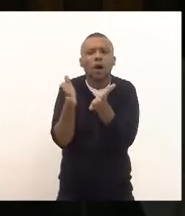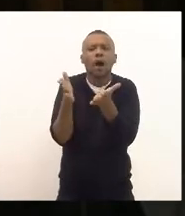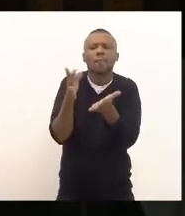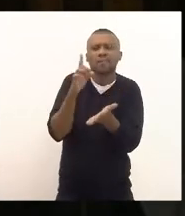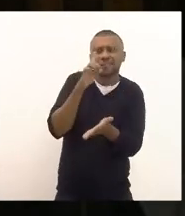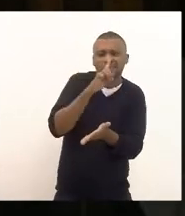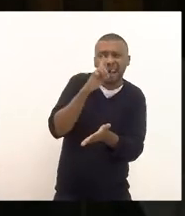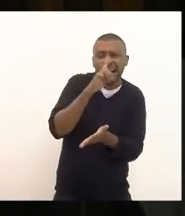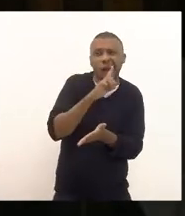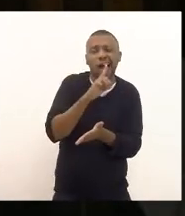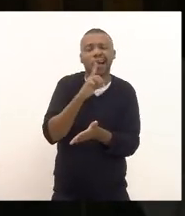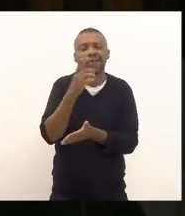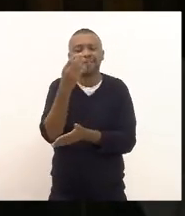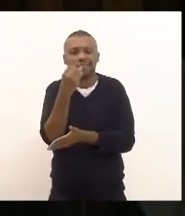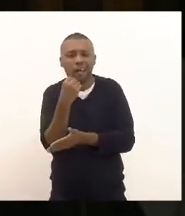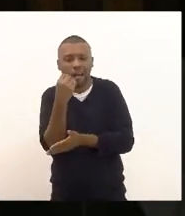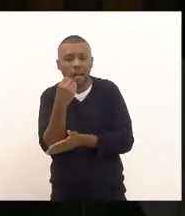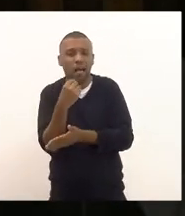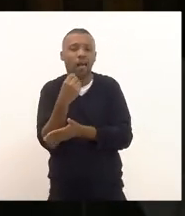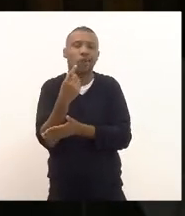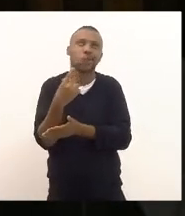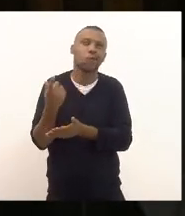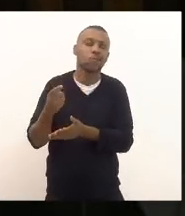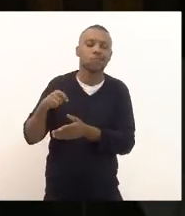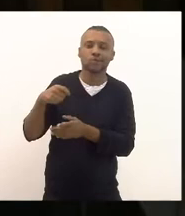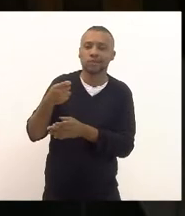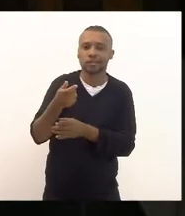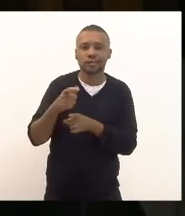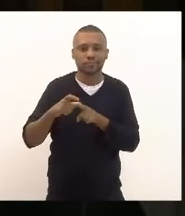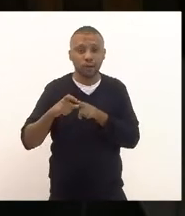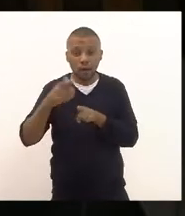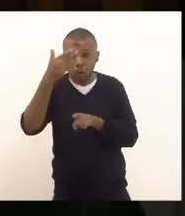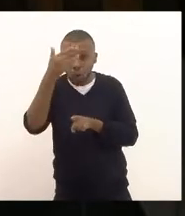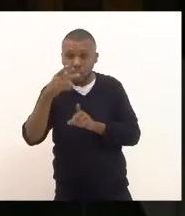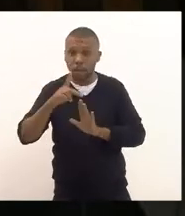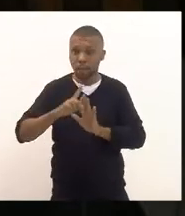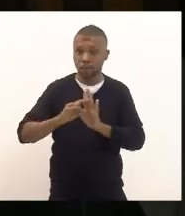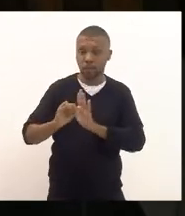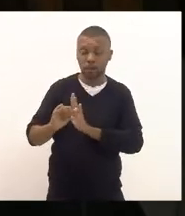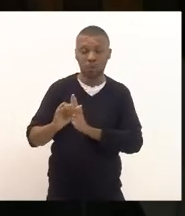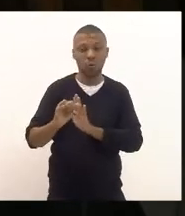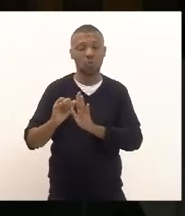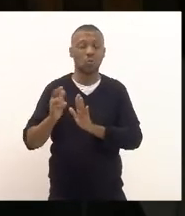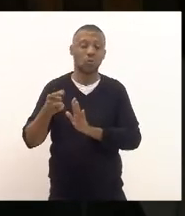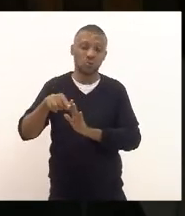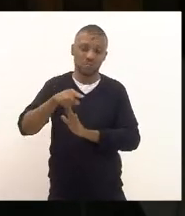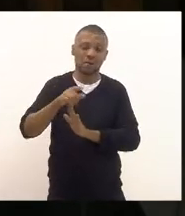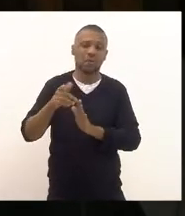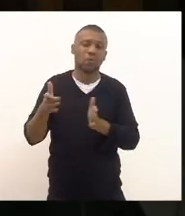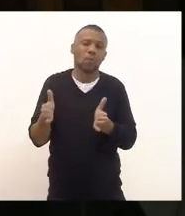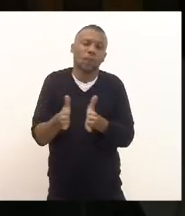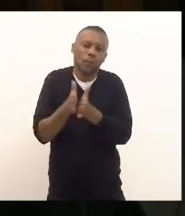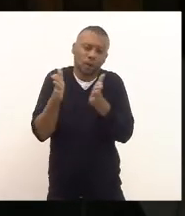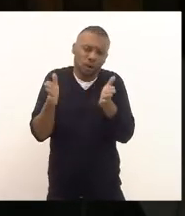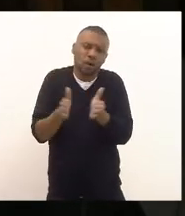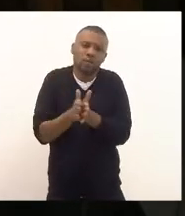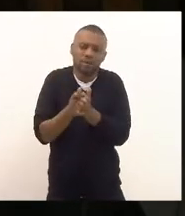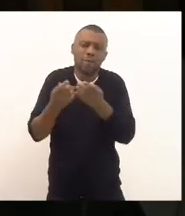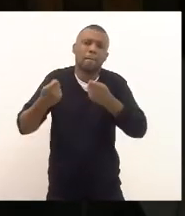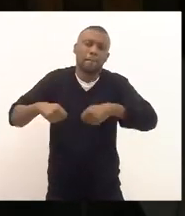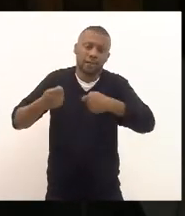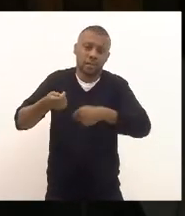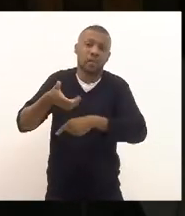mais empobrecidas ou usando te o que posto aqui desse projeto mais necessitado tem